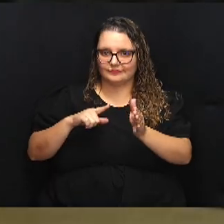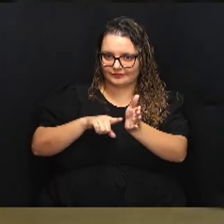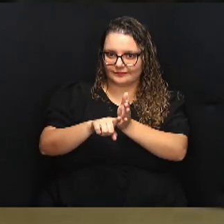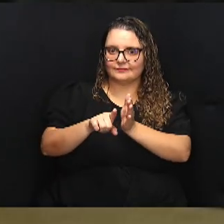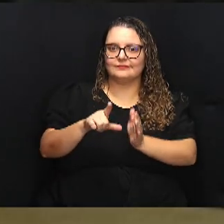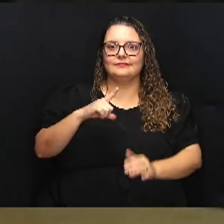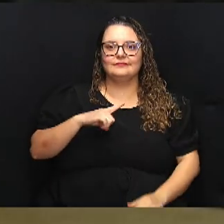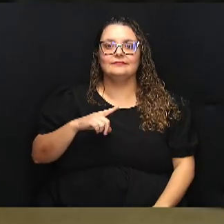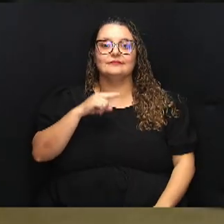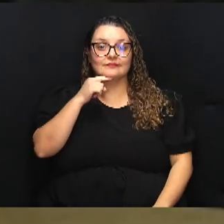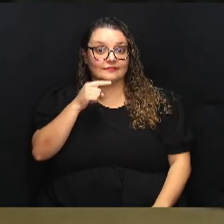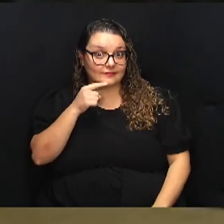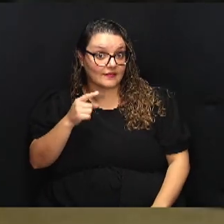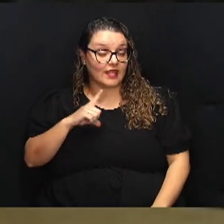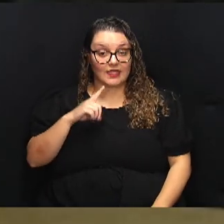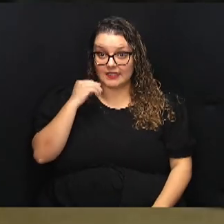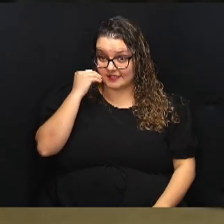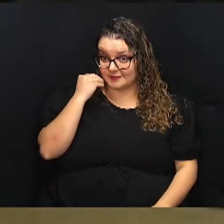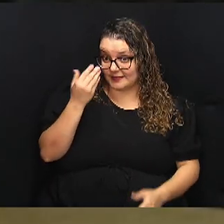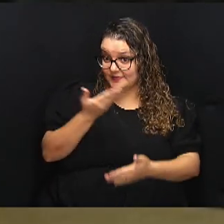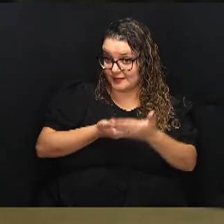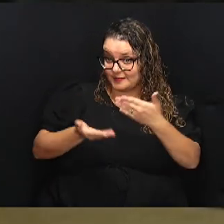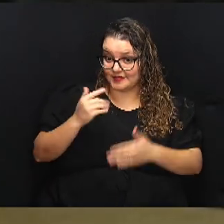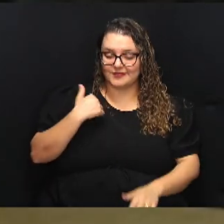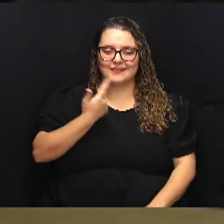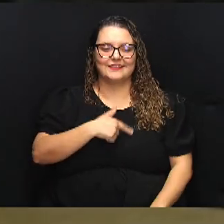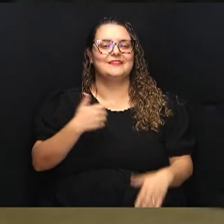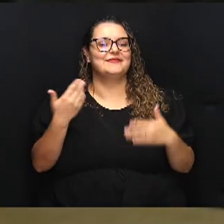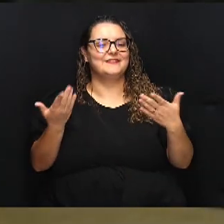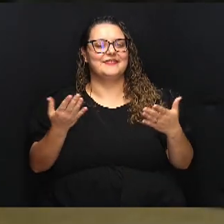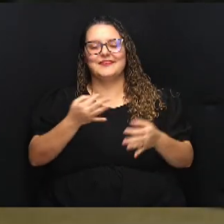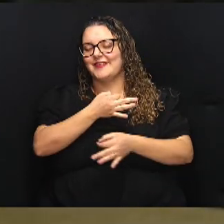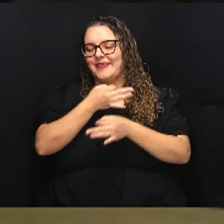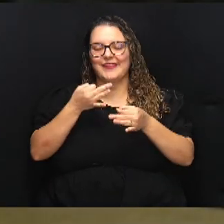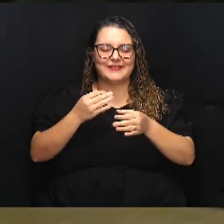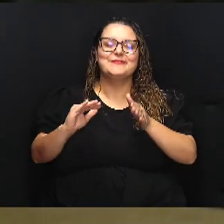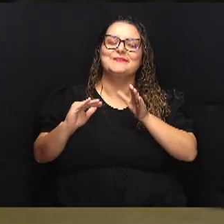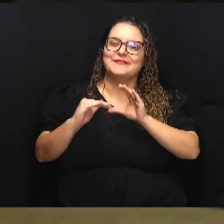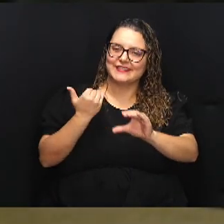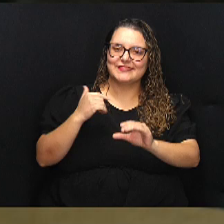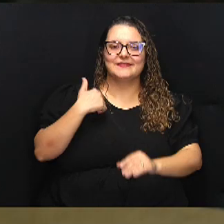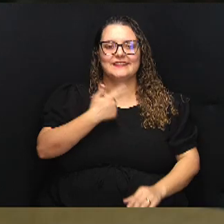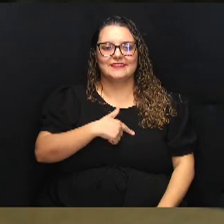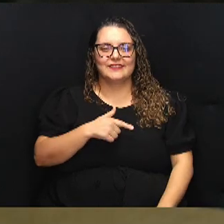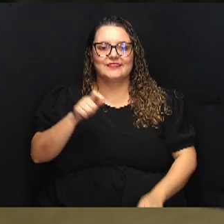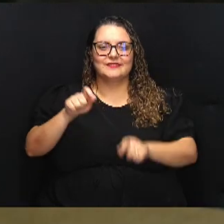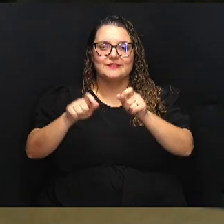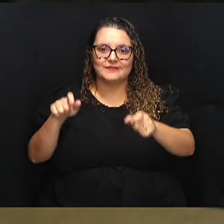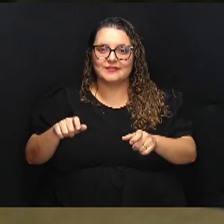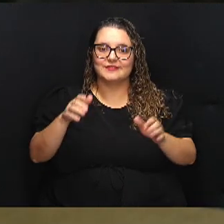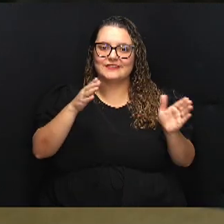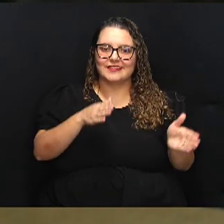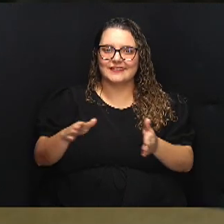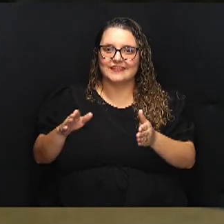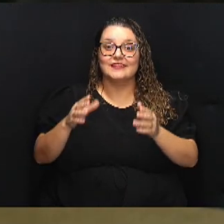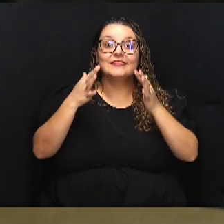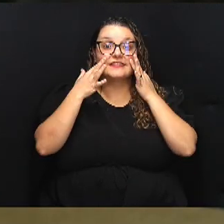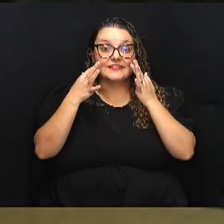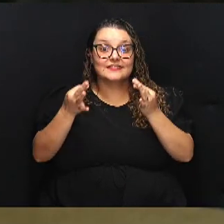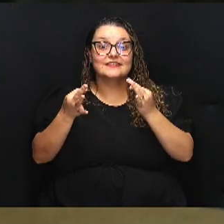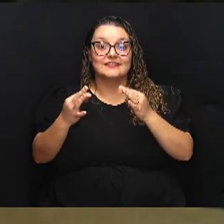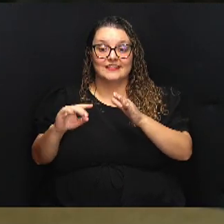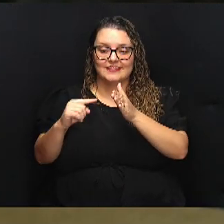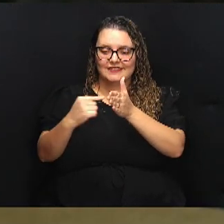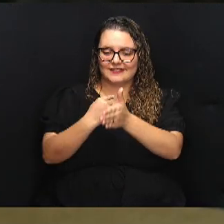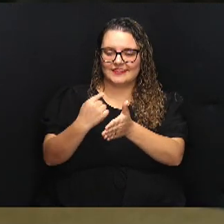tem dúvida, tem experiência para compartilhar com a gente? Pode mandar a sua mensagem. O pessoal da nossa produção está atento aí